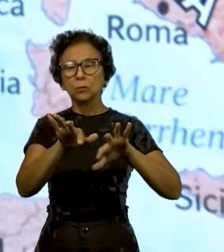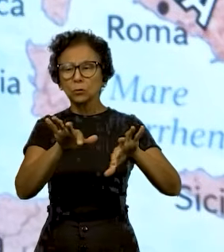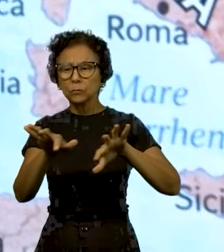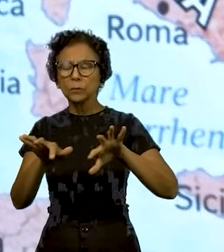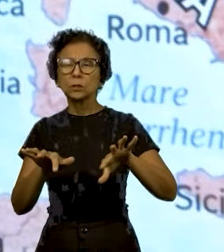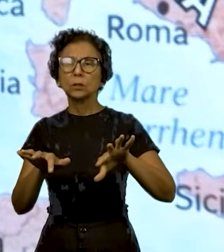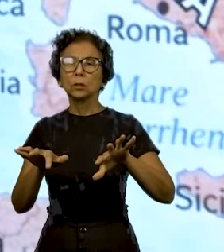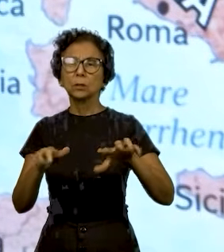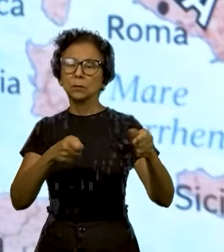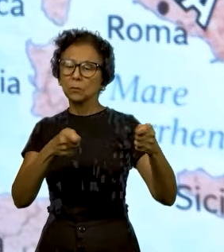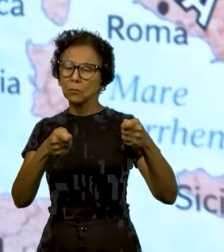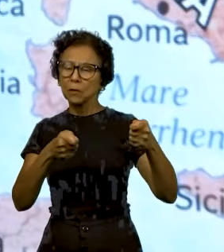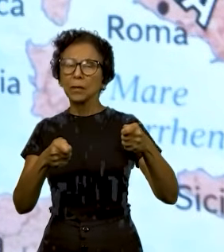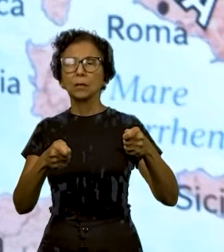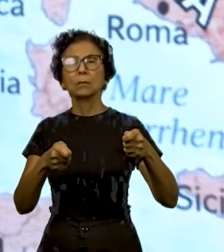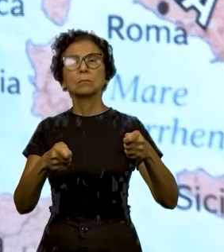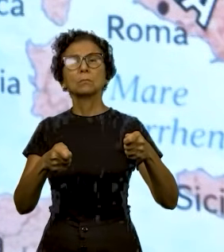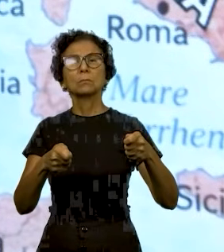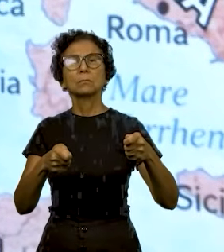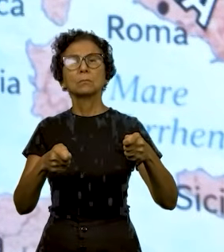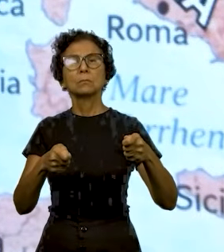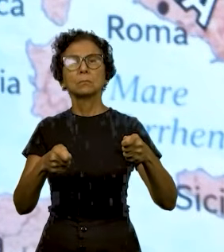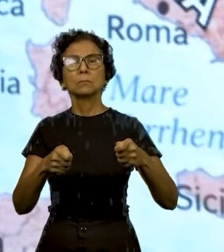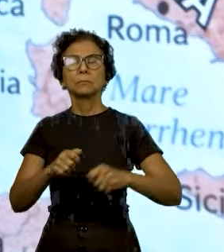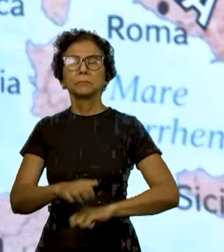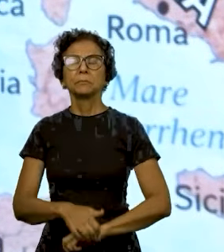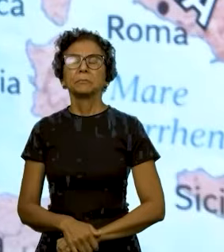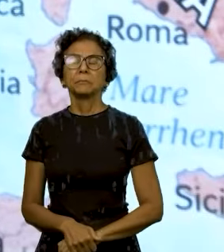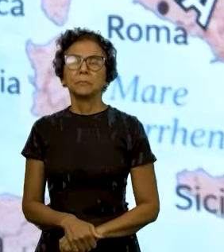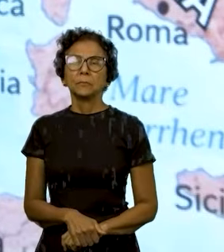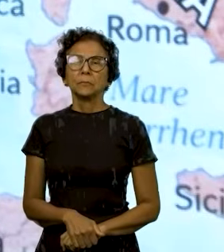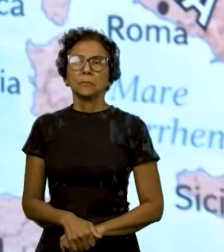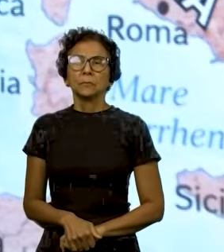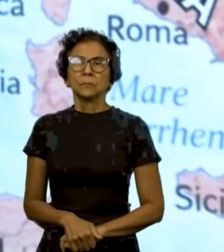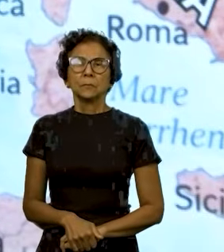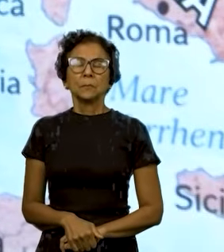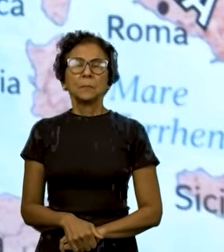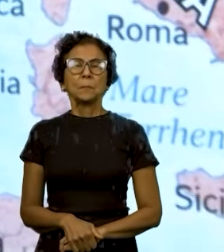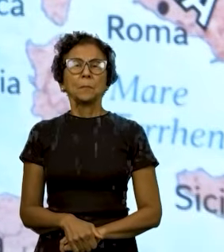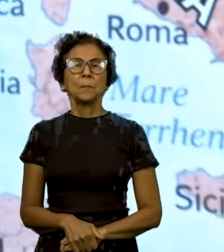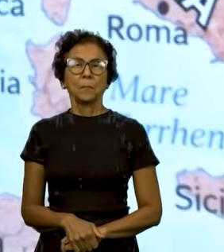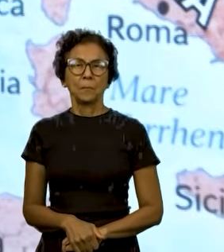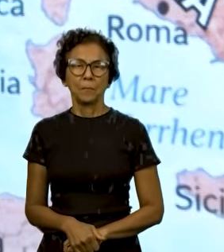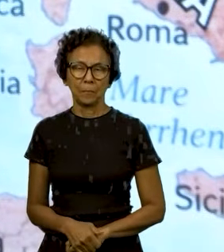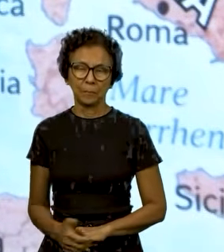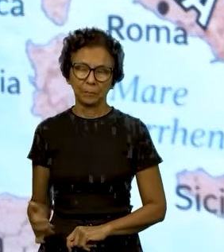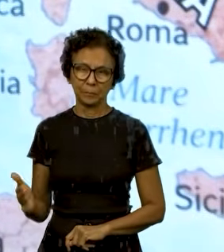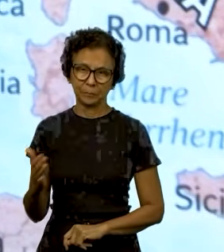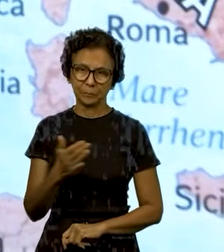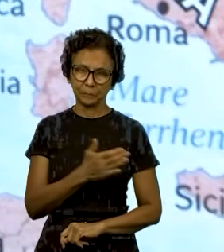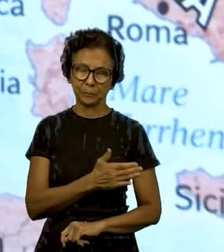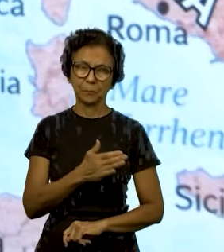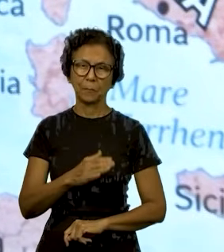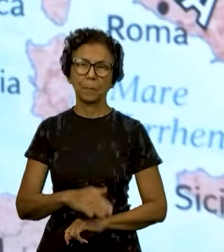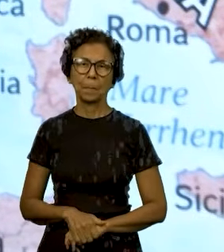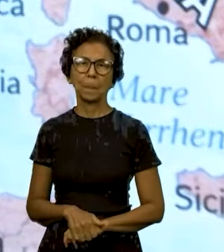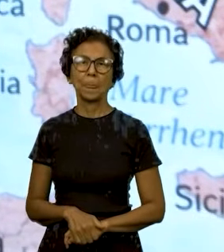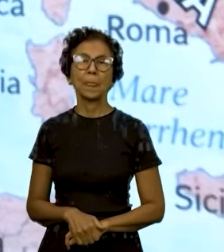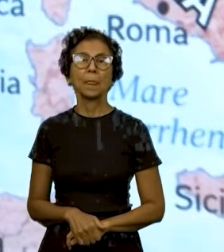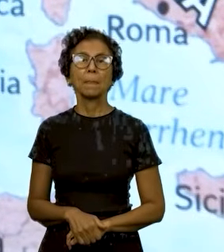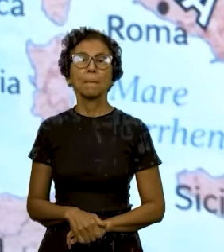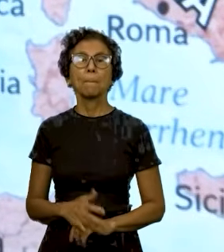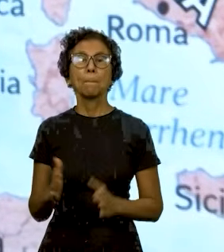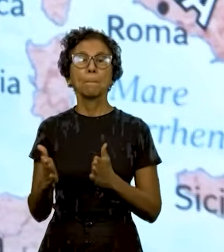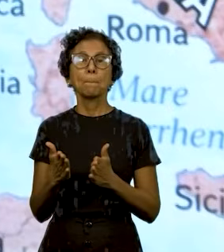dessa região. Mas, retomando aqui, nesse momento do nascimento do Senhor Jesus, nós